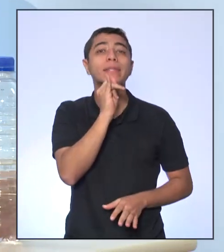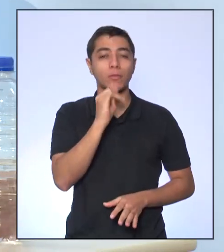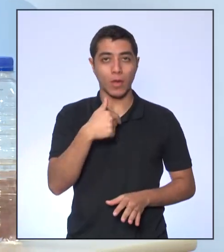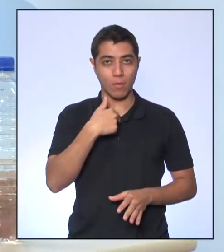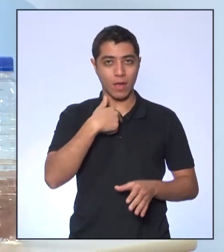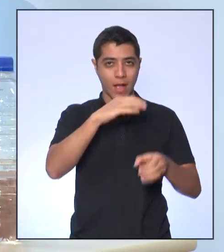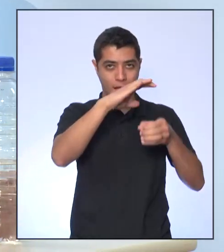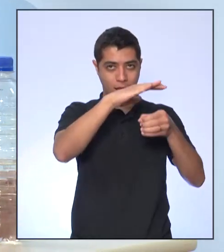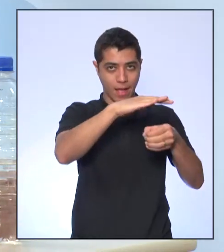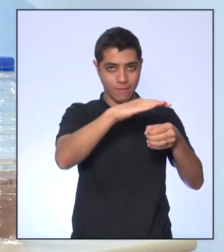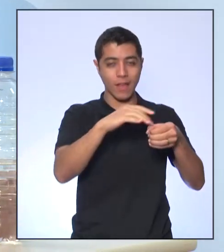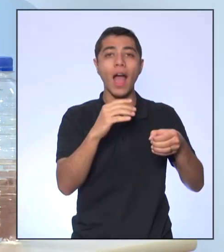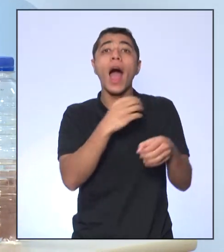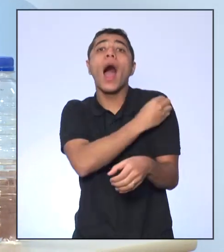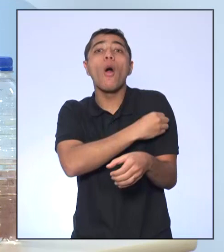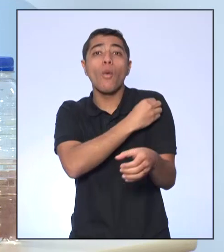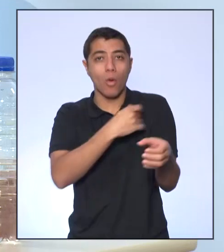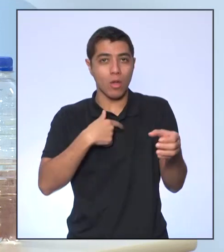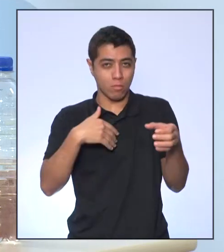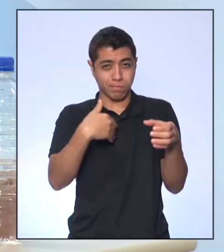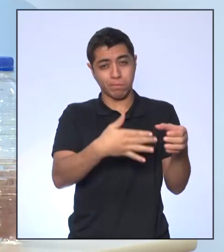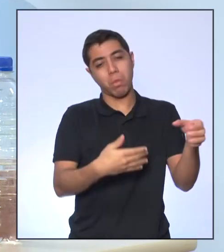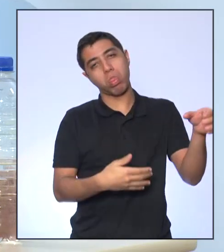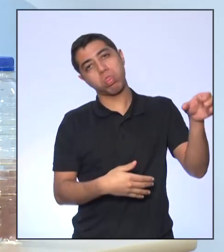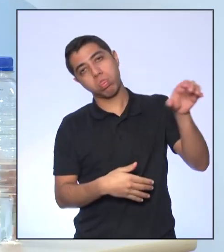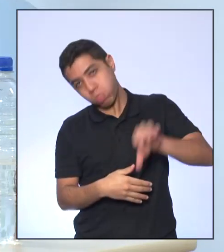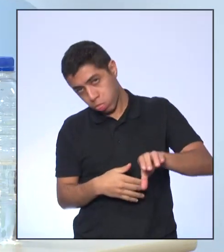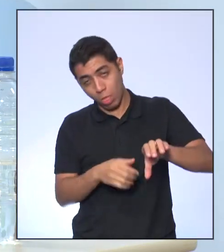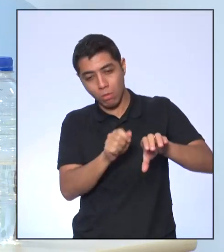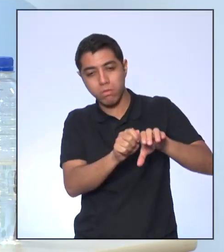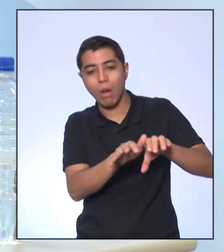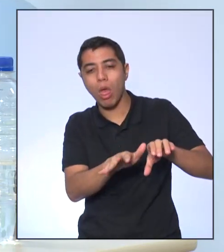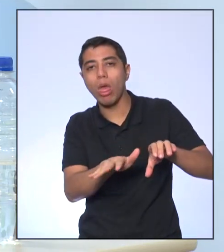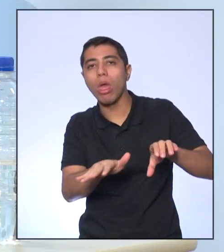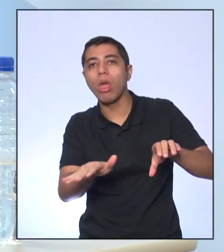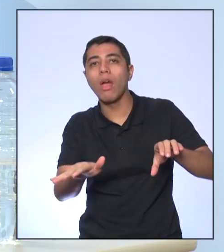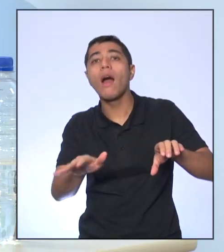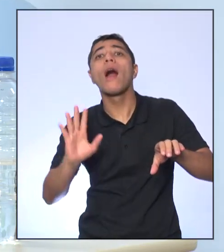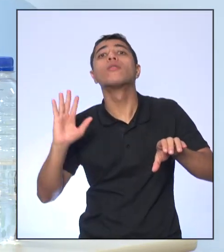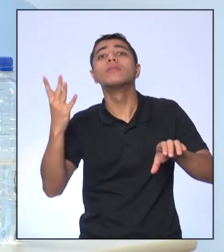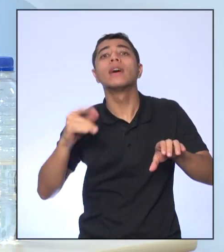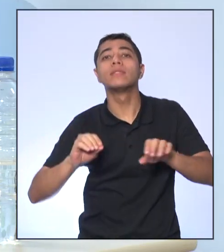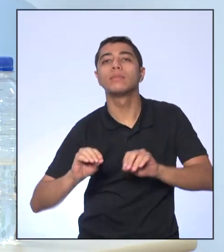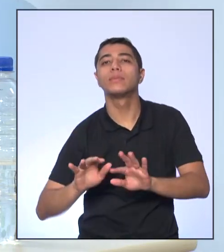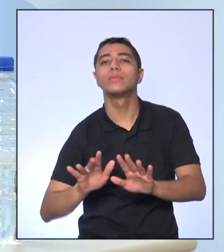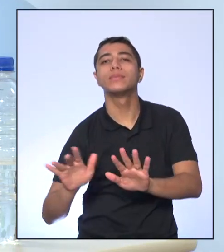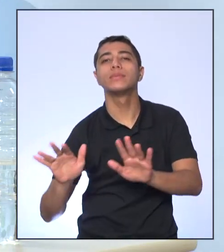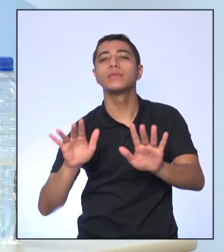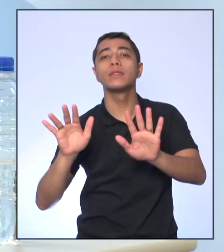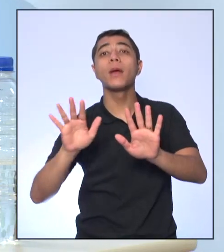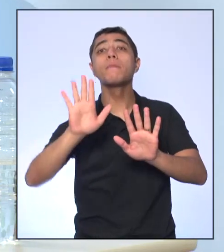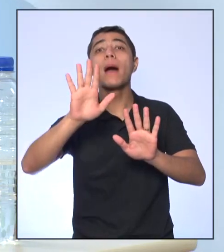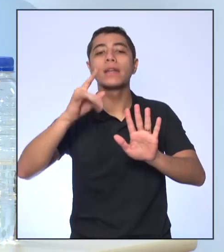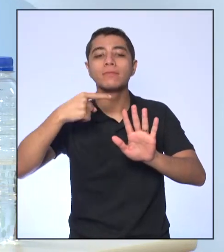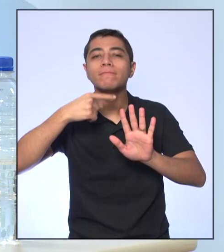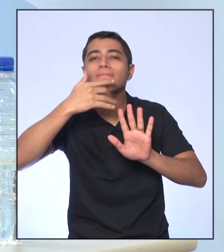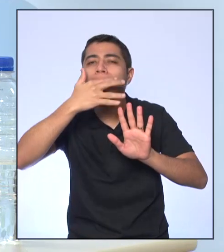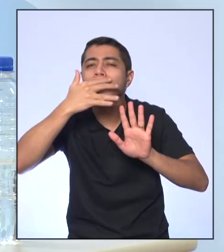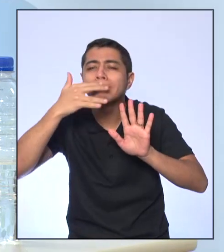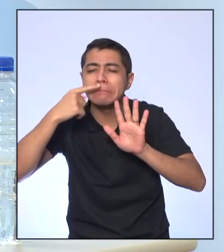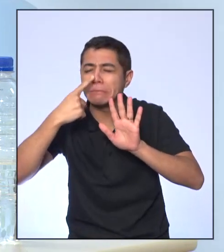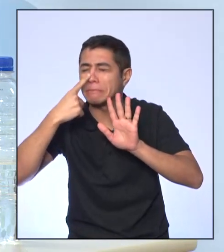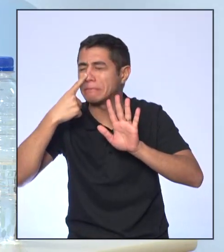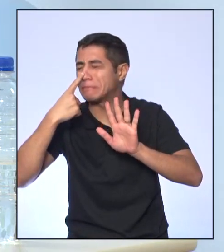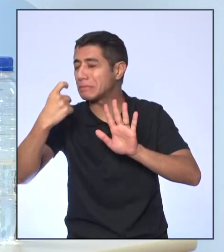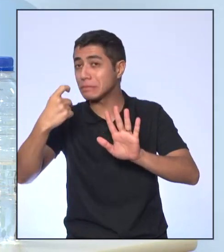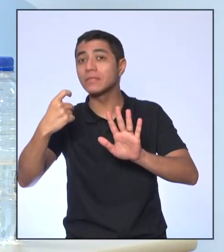que todo mundo aqui ia falar assim: nossa, que fedor de álcool. Porque ele continua sendo o nosso álcool, só que agora não mais no estado líquido, mas